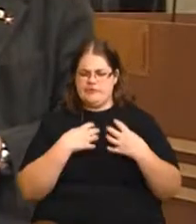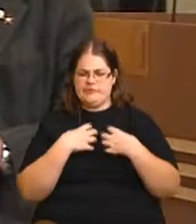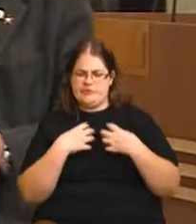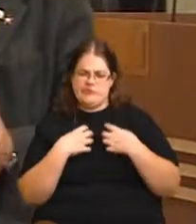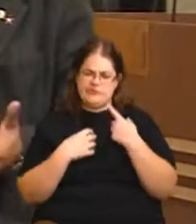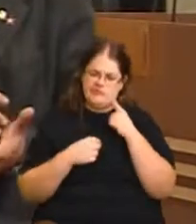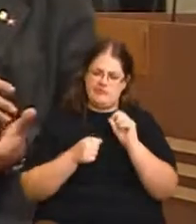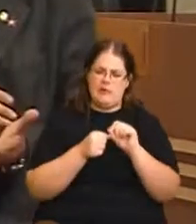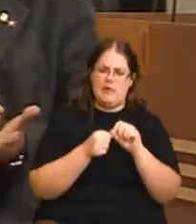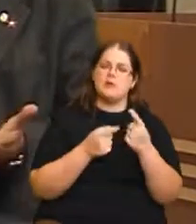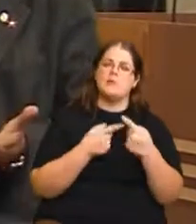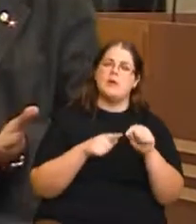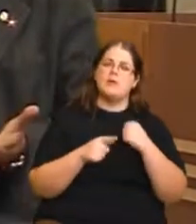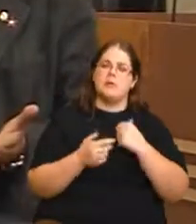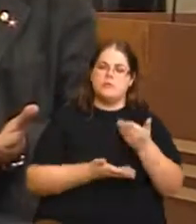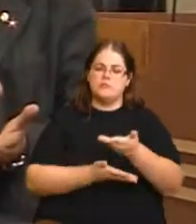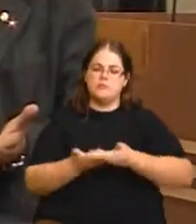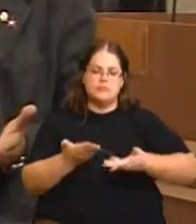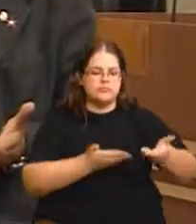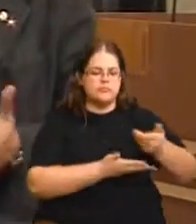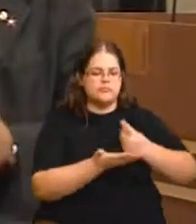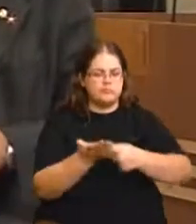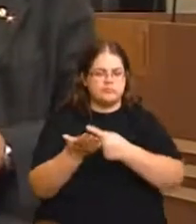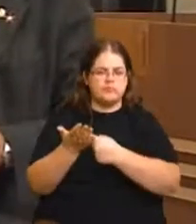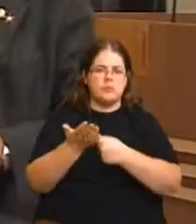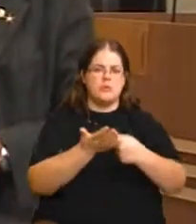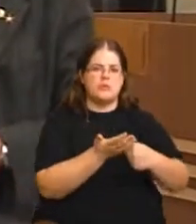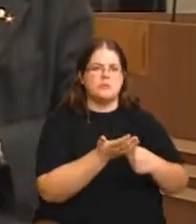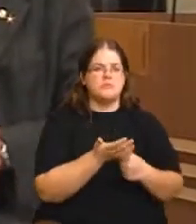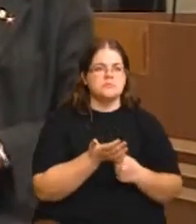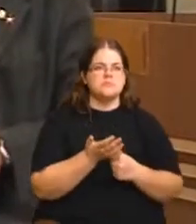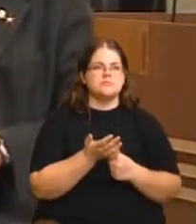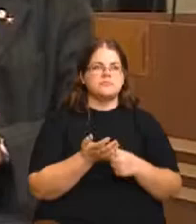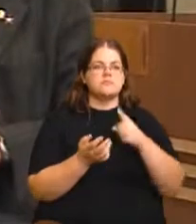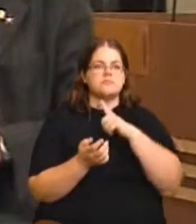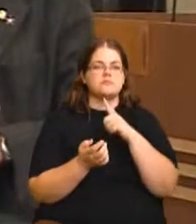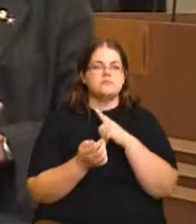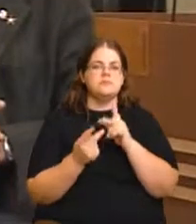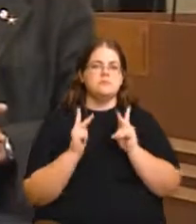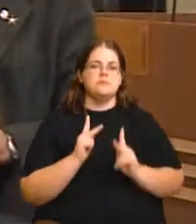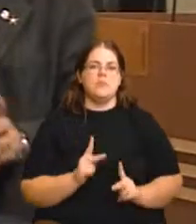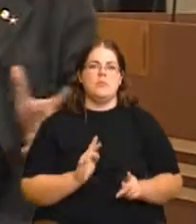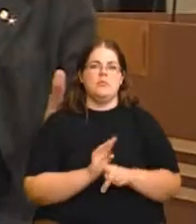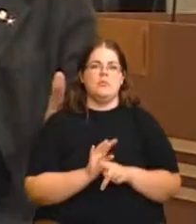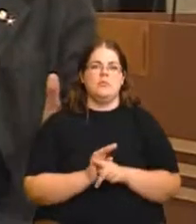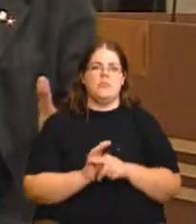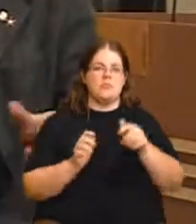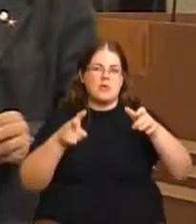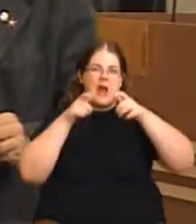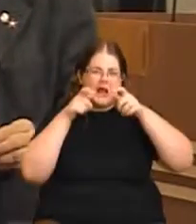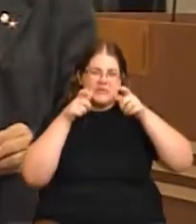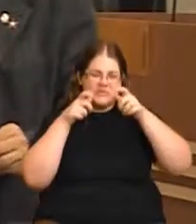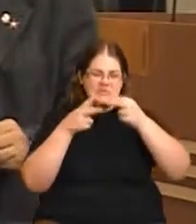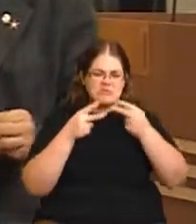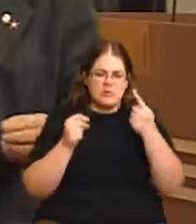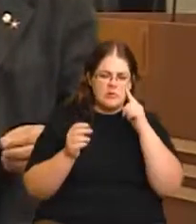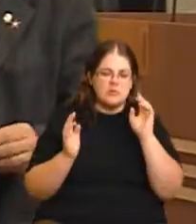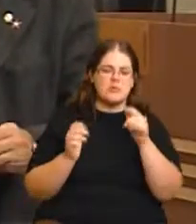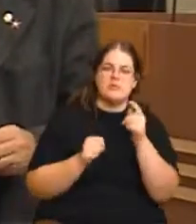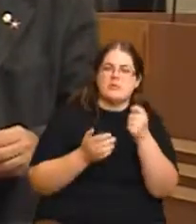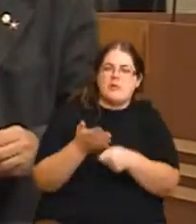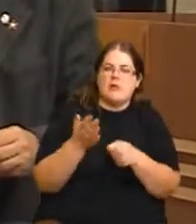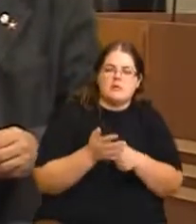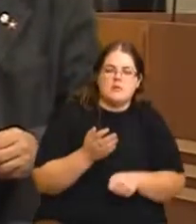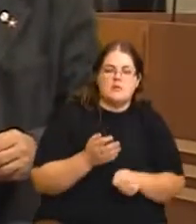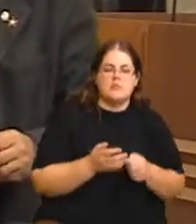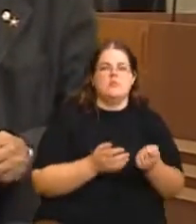foi feita as coisas, mas teve uma grande negociação, conversa. Hoje os proprietários dos trailers fixos, hoje já estão tentando se adaptar,